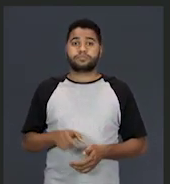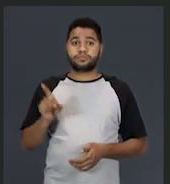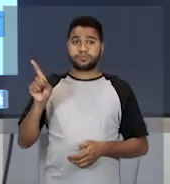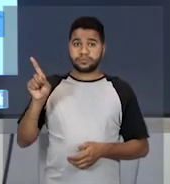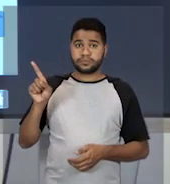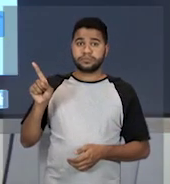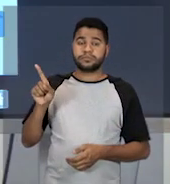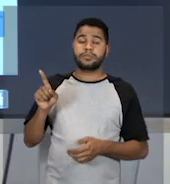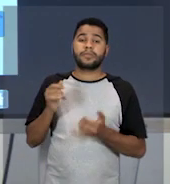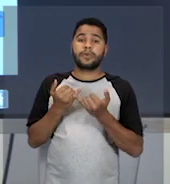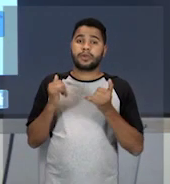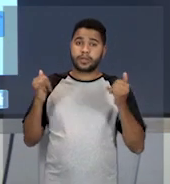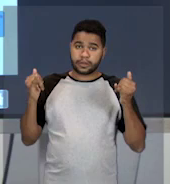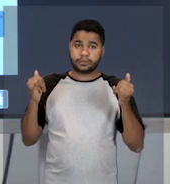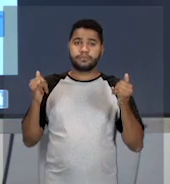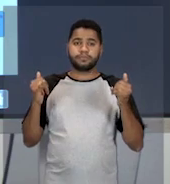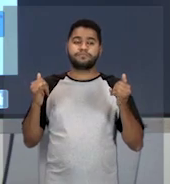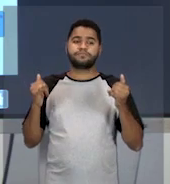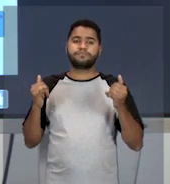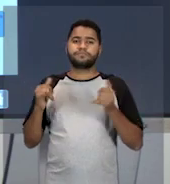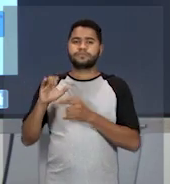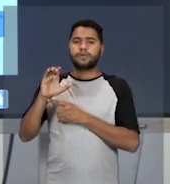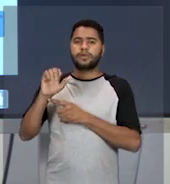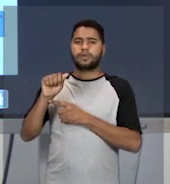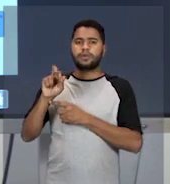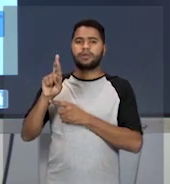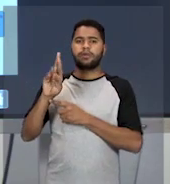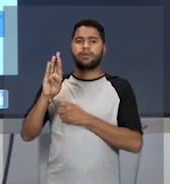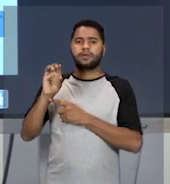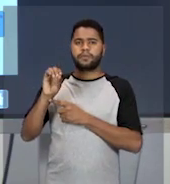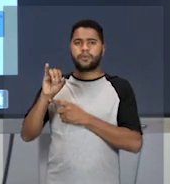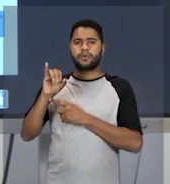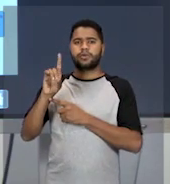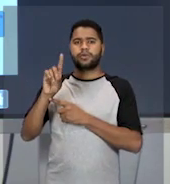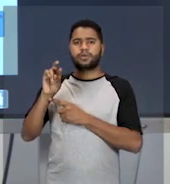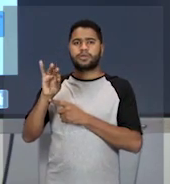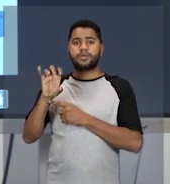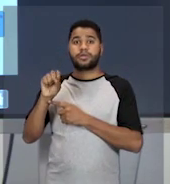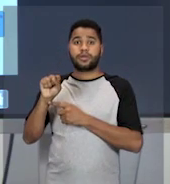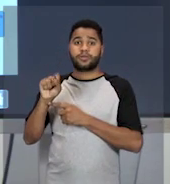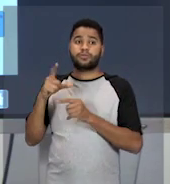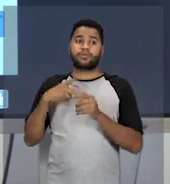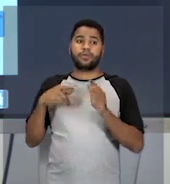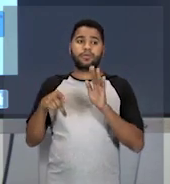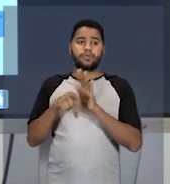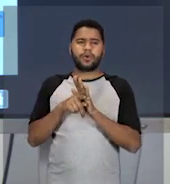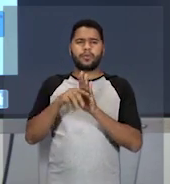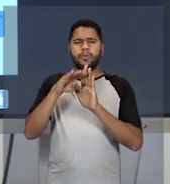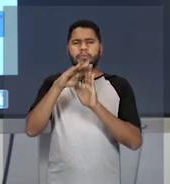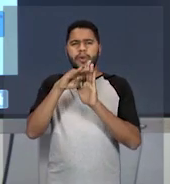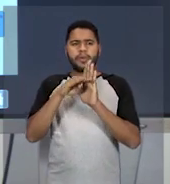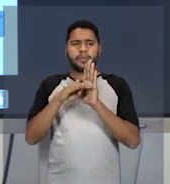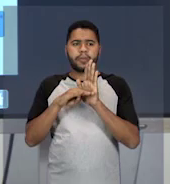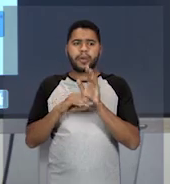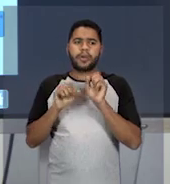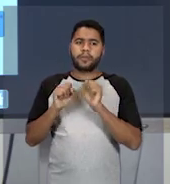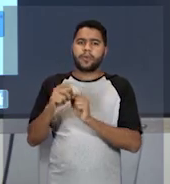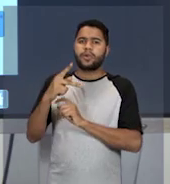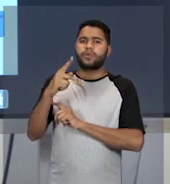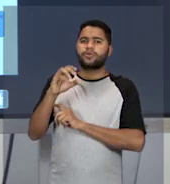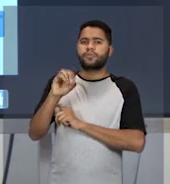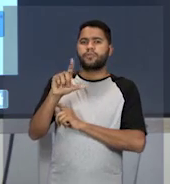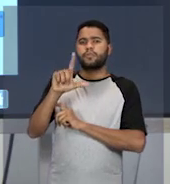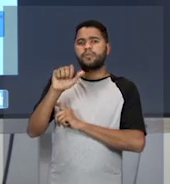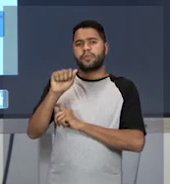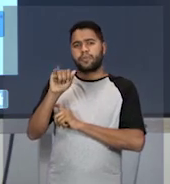alimentos energéticos, né, os carboidratos, são divididos em polissacarídeos, depende do tamanho, se for